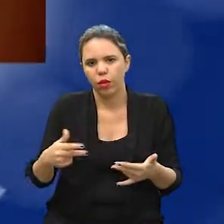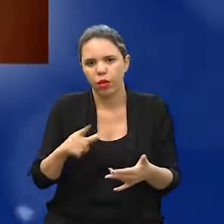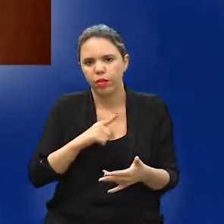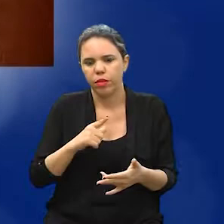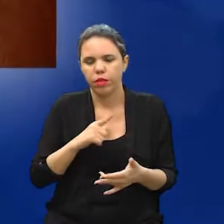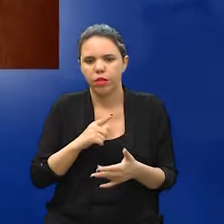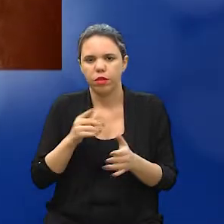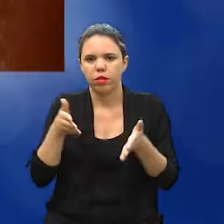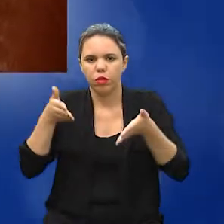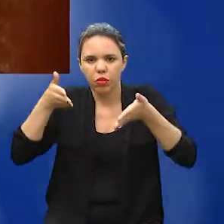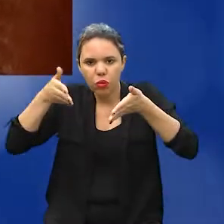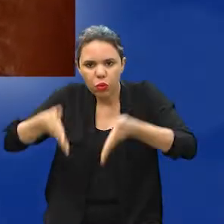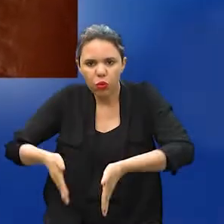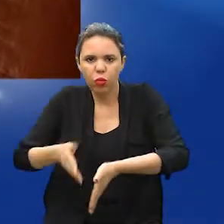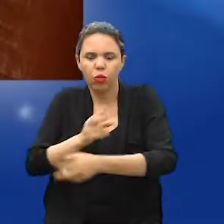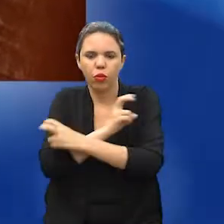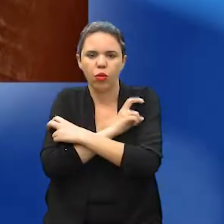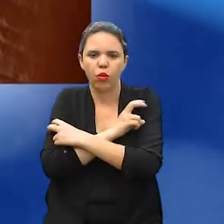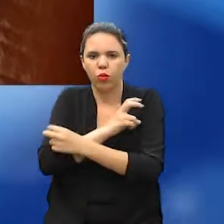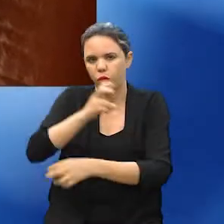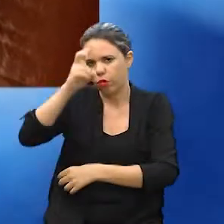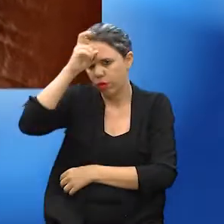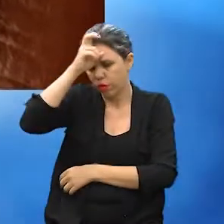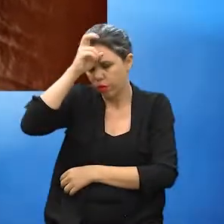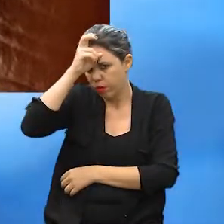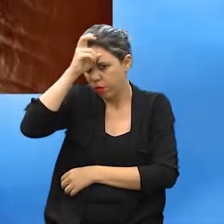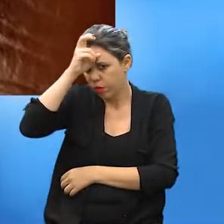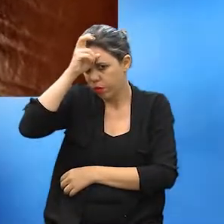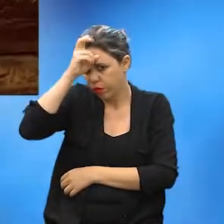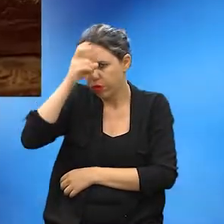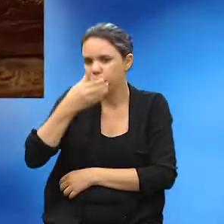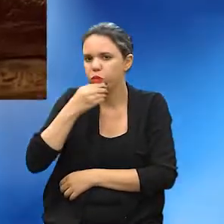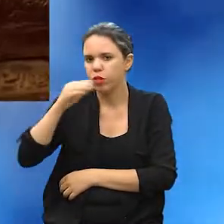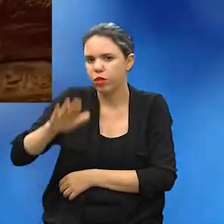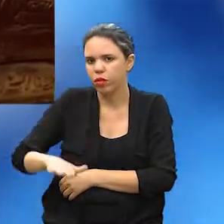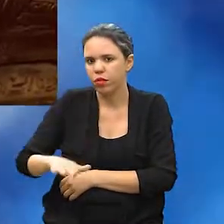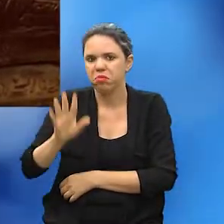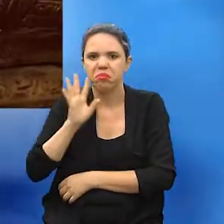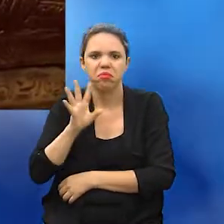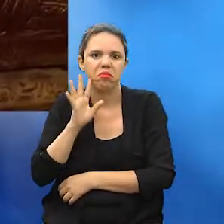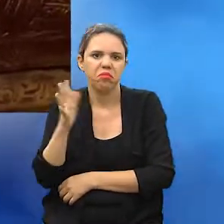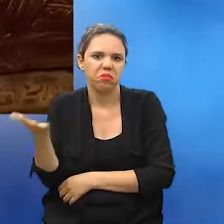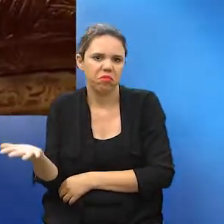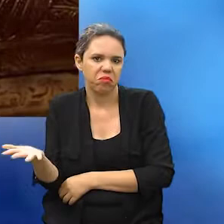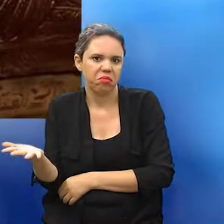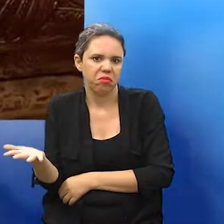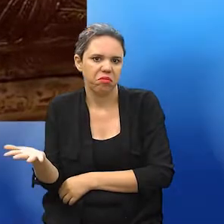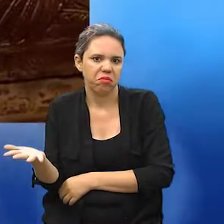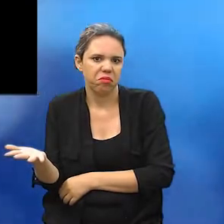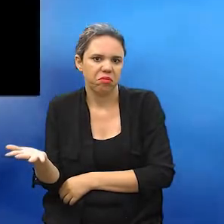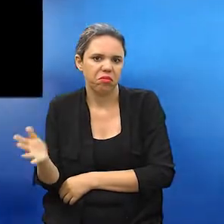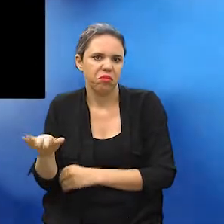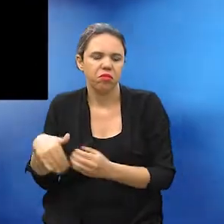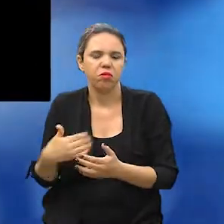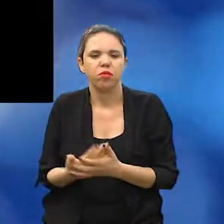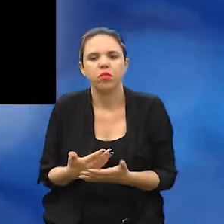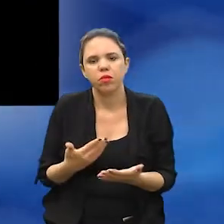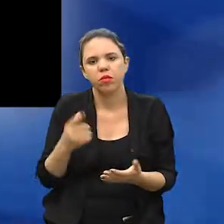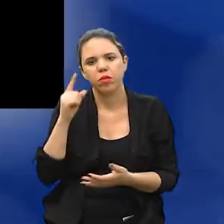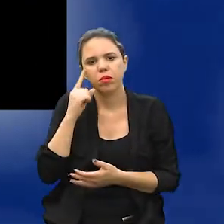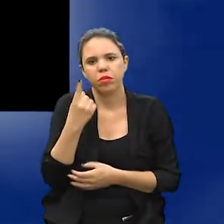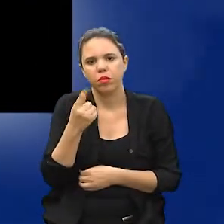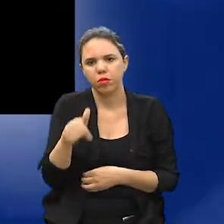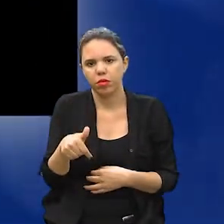os sarcófagos de Tutancâmon, o faraó menino. Bacana, hein? A exposição vai funcionar até o